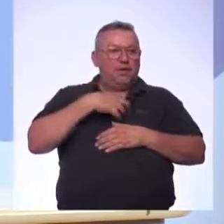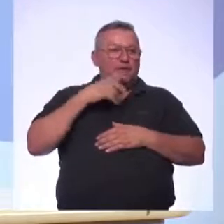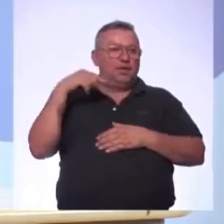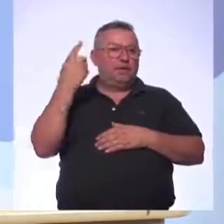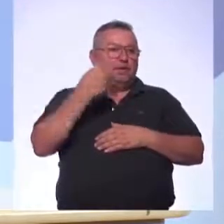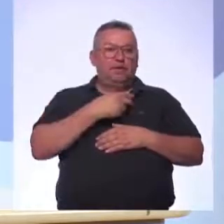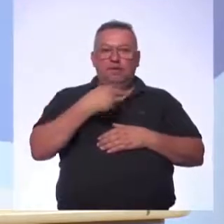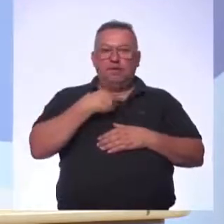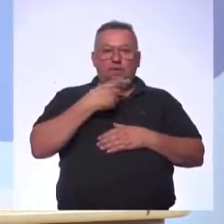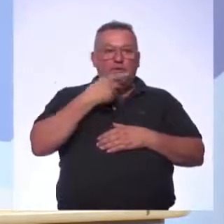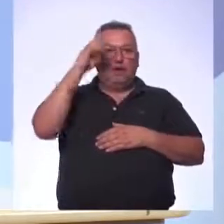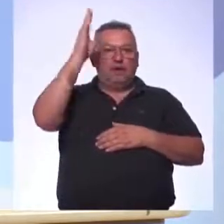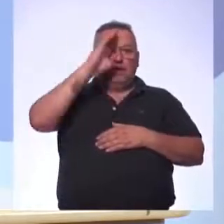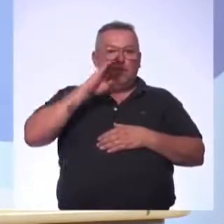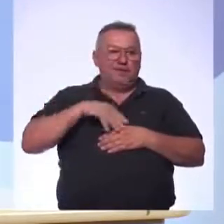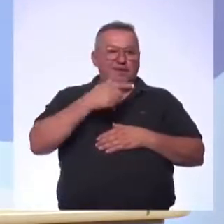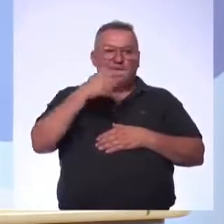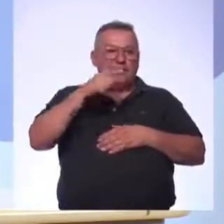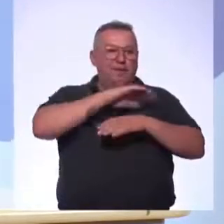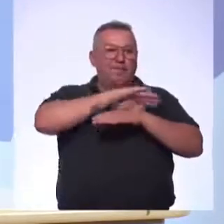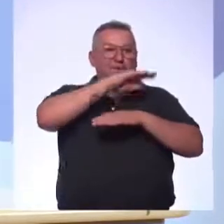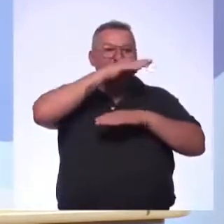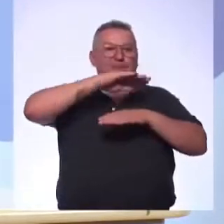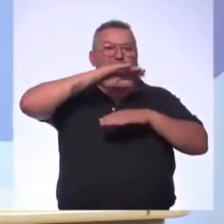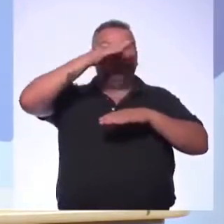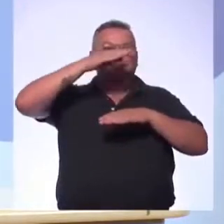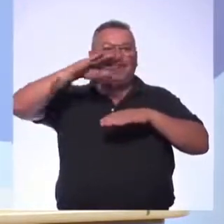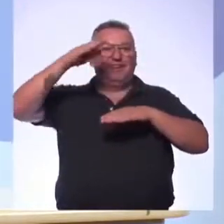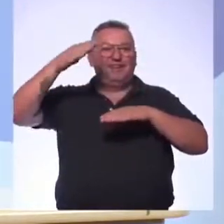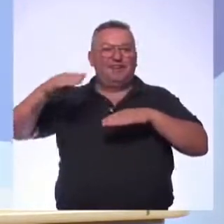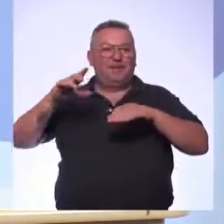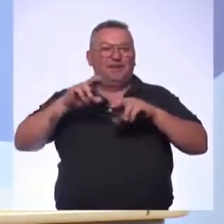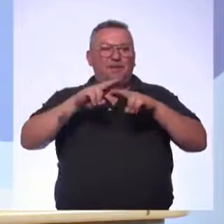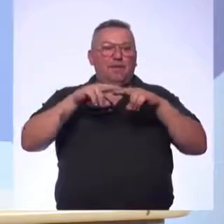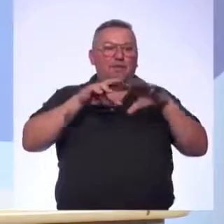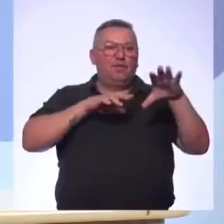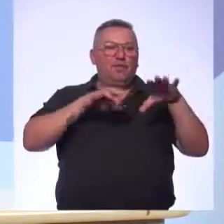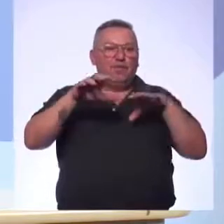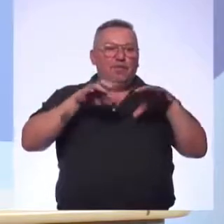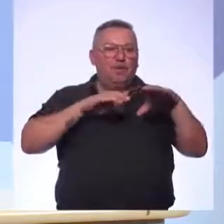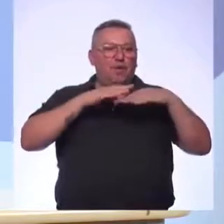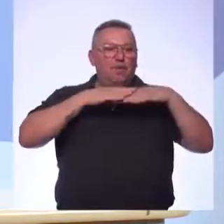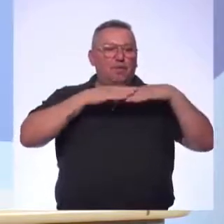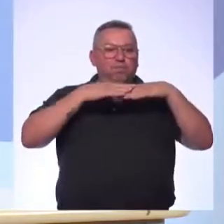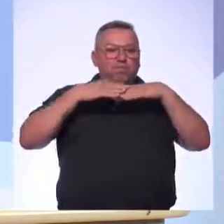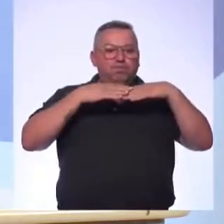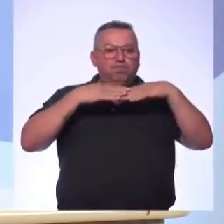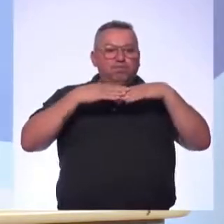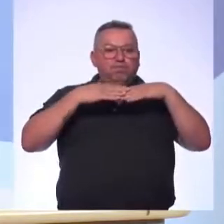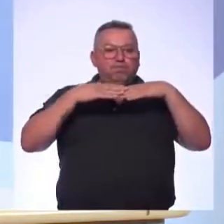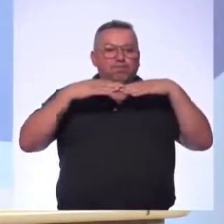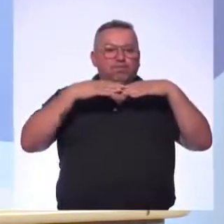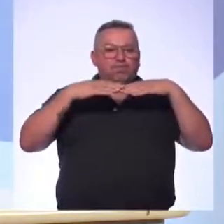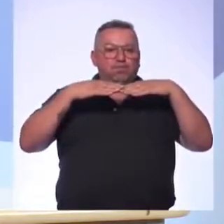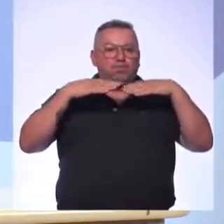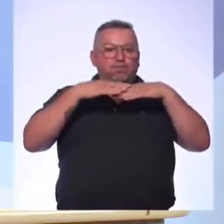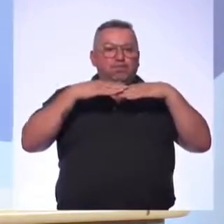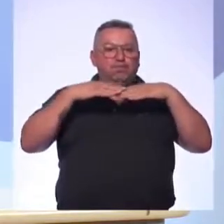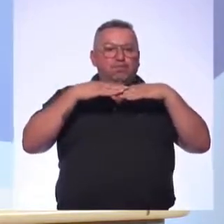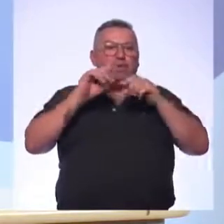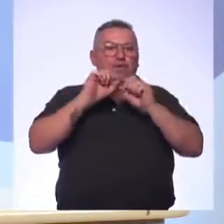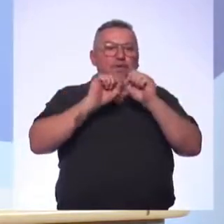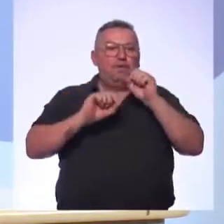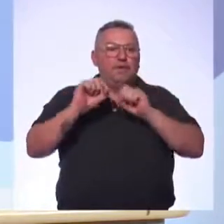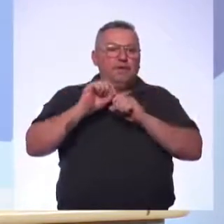pode dizer que o Brasil não tem montanhas, né? Por causa da questão da movimentação das placas, que é isso que vai fazer a formação